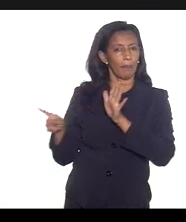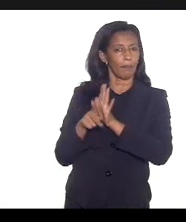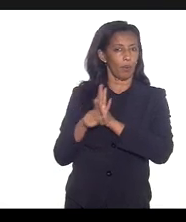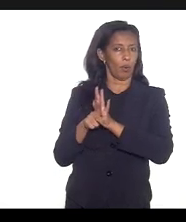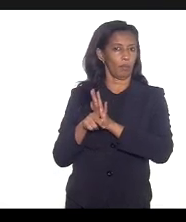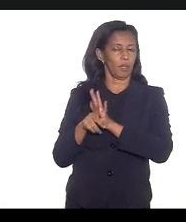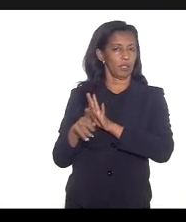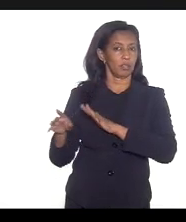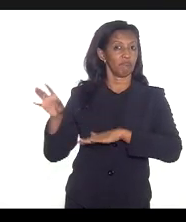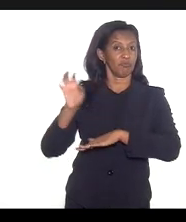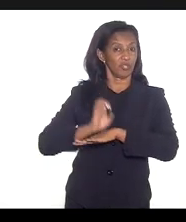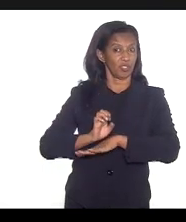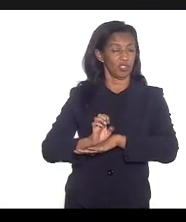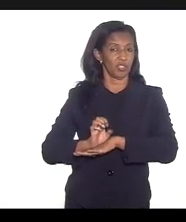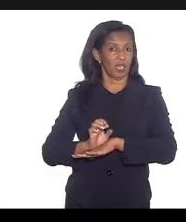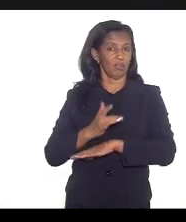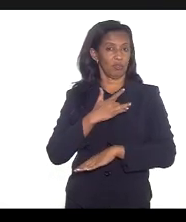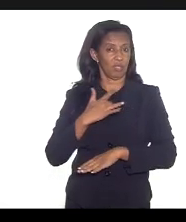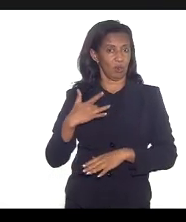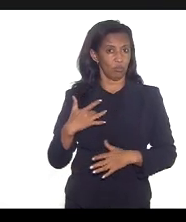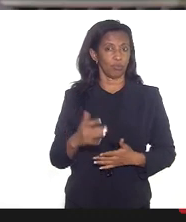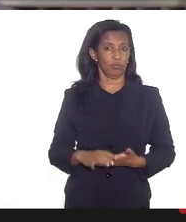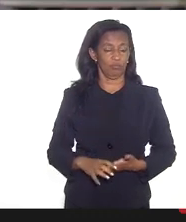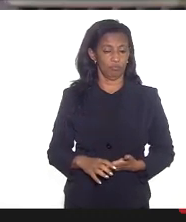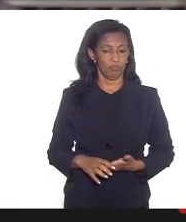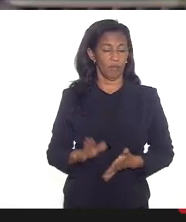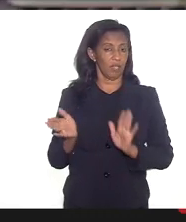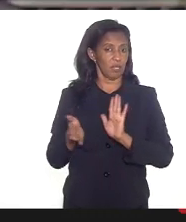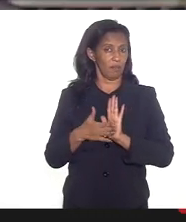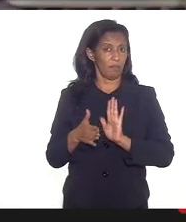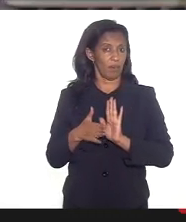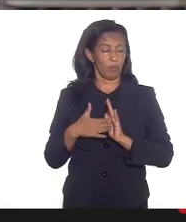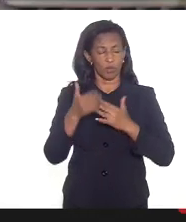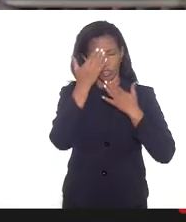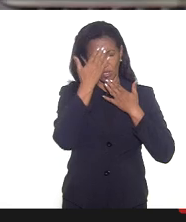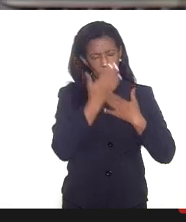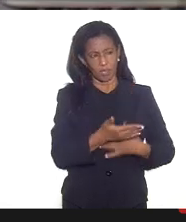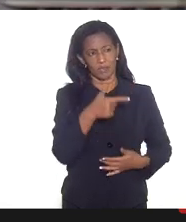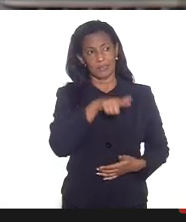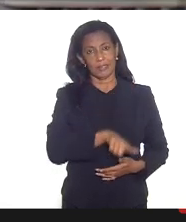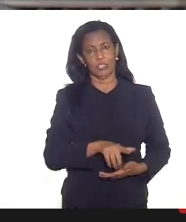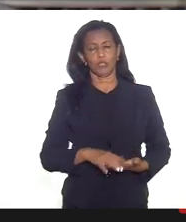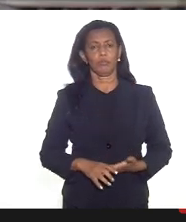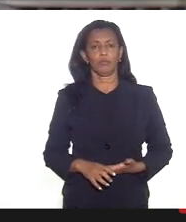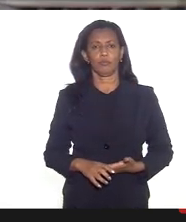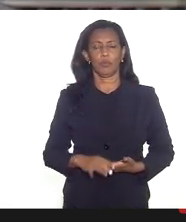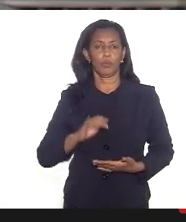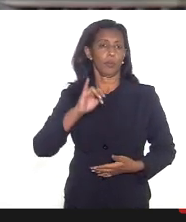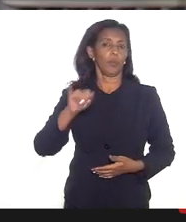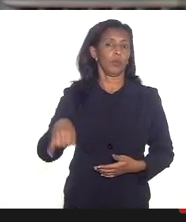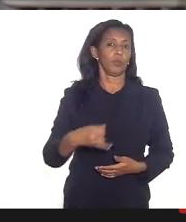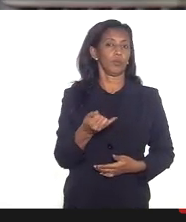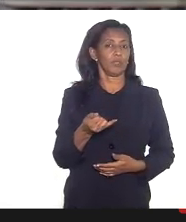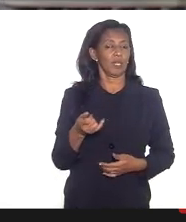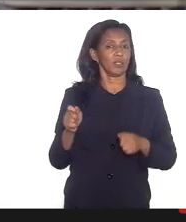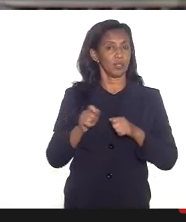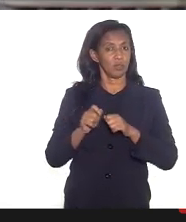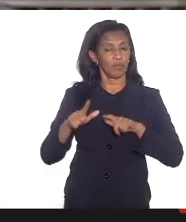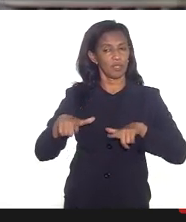saúde a secretaria municipal também então fica aqui essa proposta agradecer mais uma vez a oportunidade de